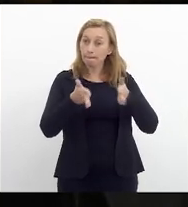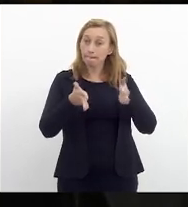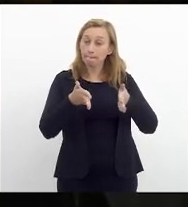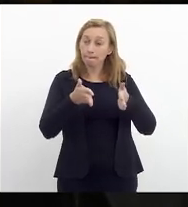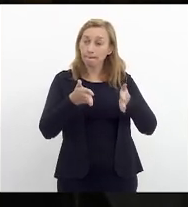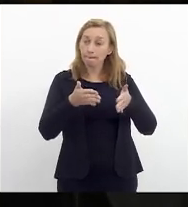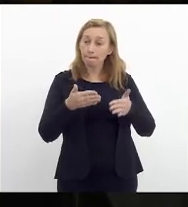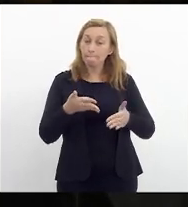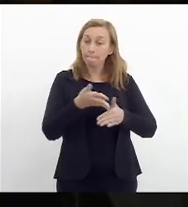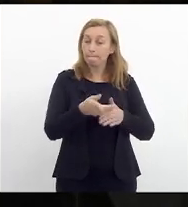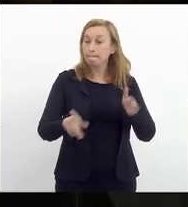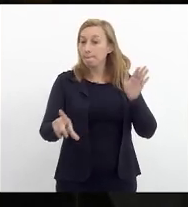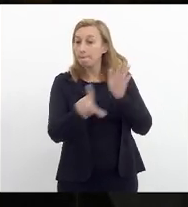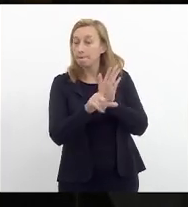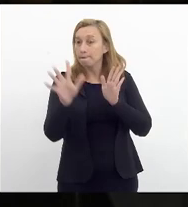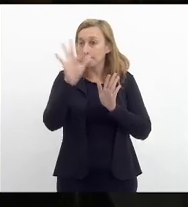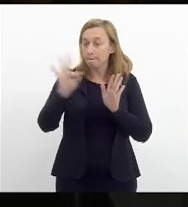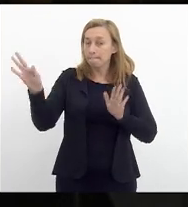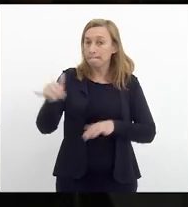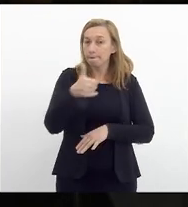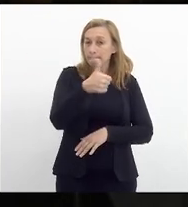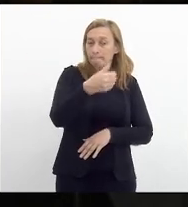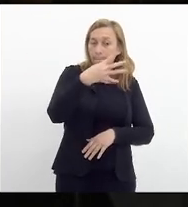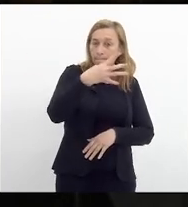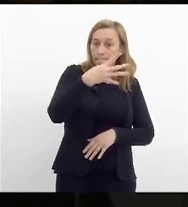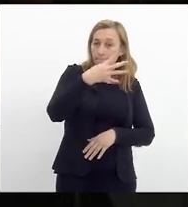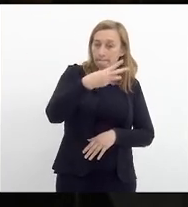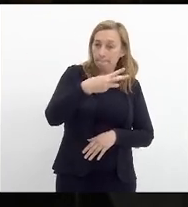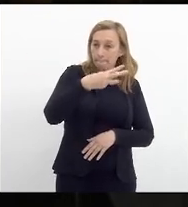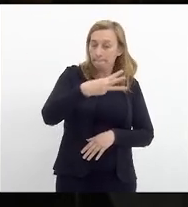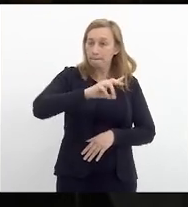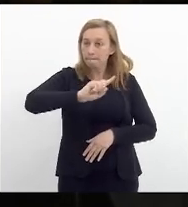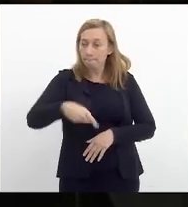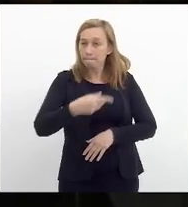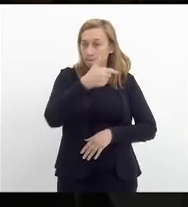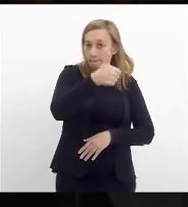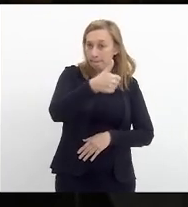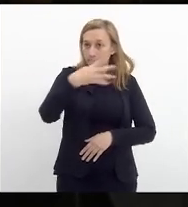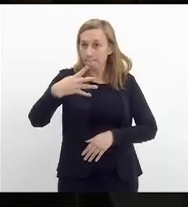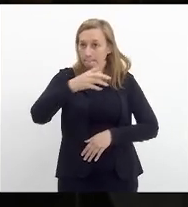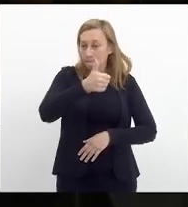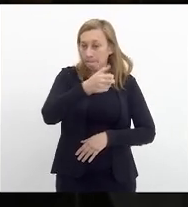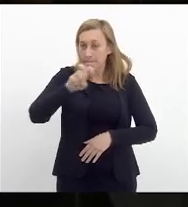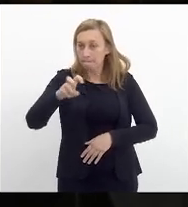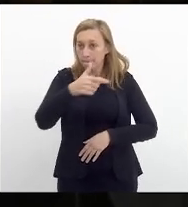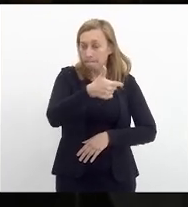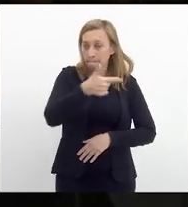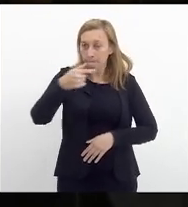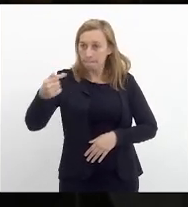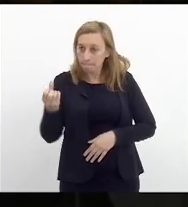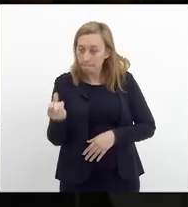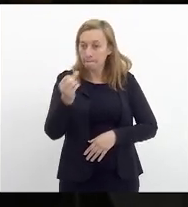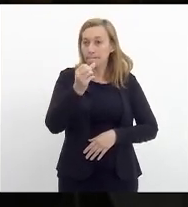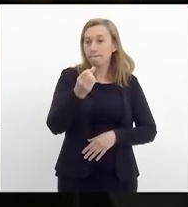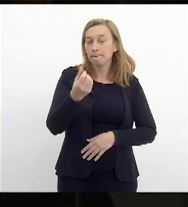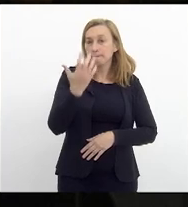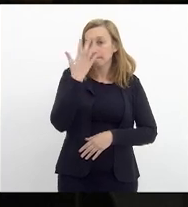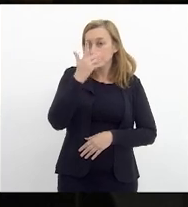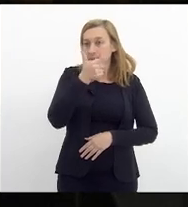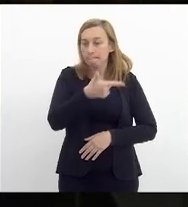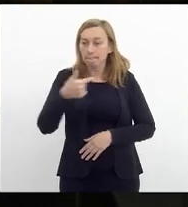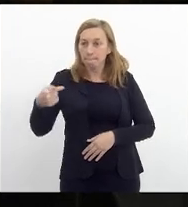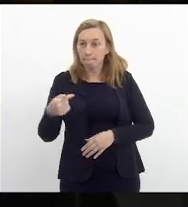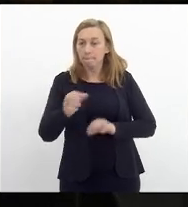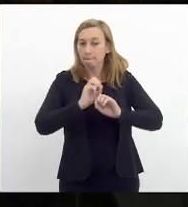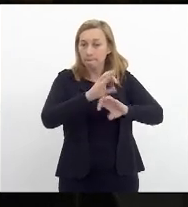no disposto na Lei Federal 13.014/15, 16 de fevereiro de 2017, no âmbito do Sistema Estadual de Ensino